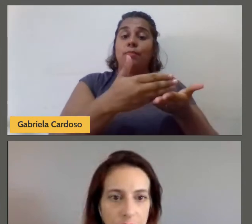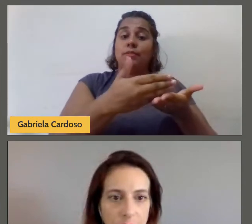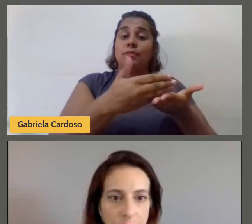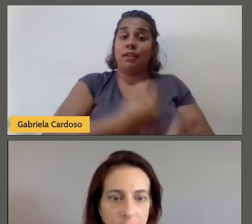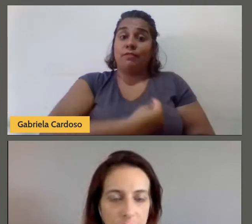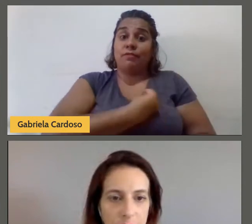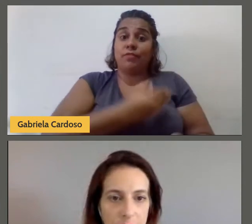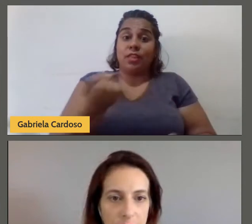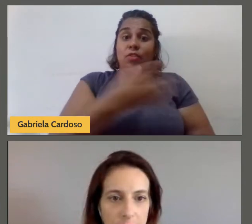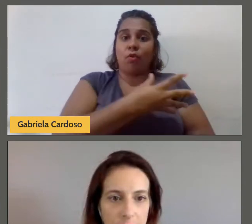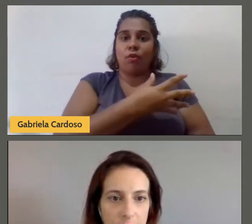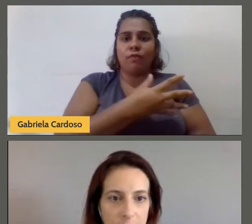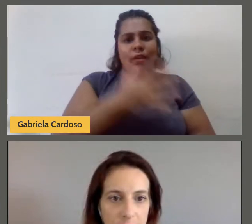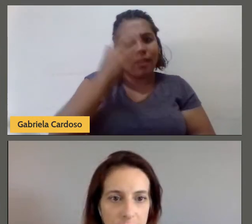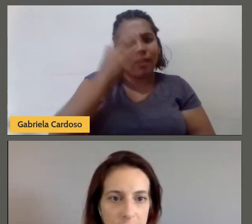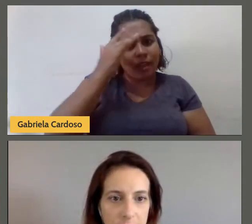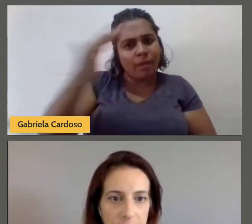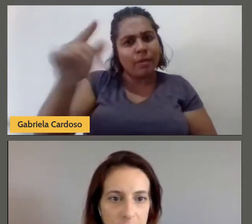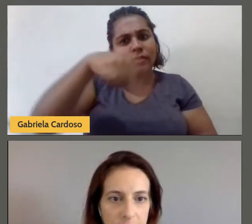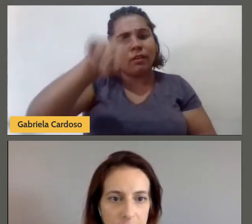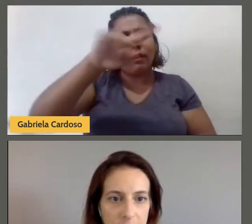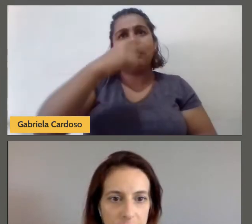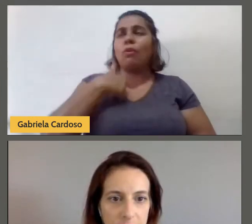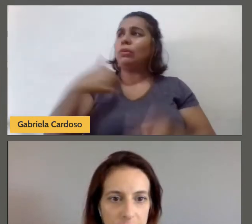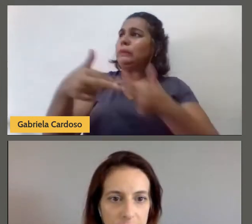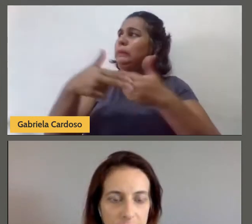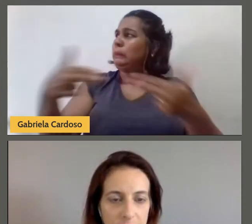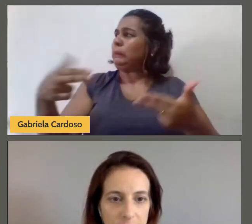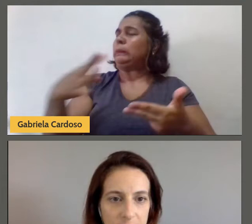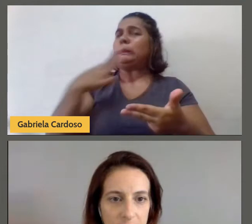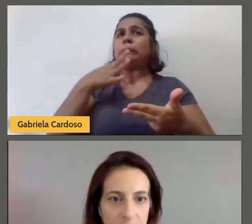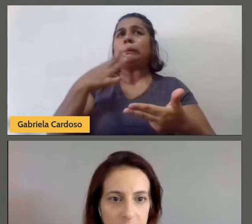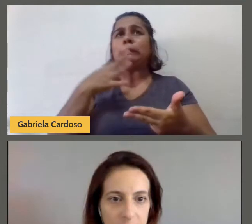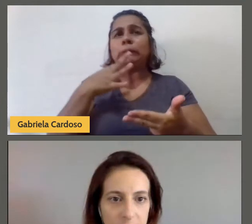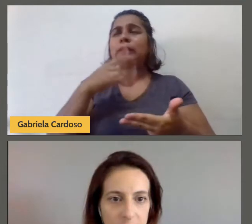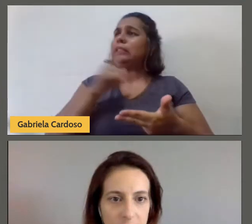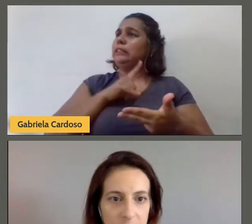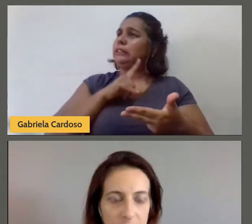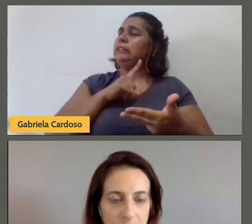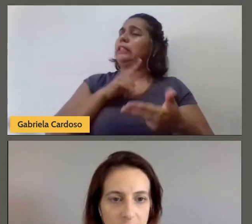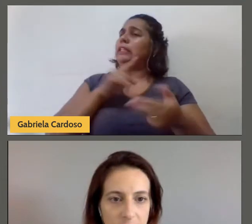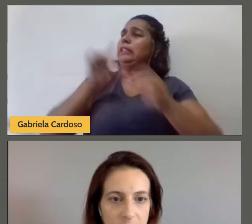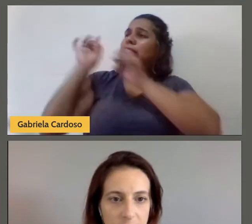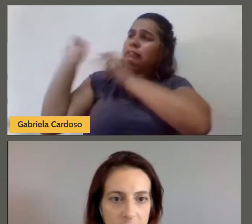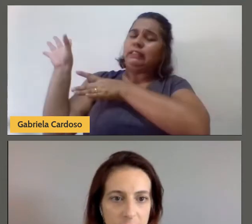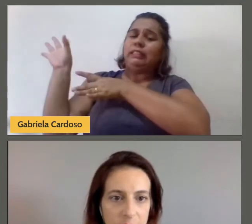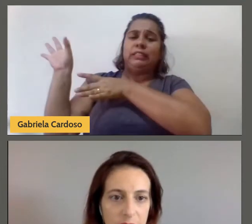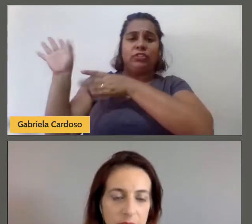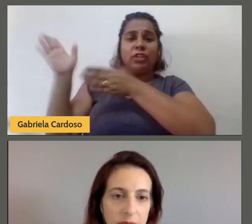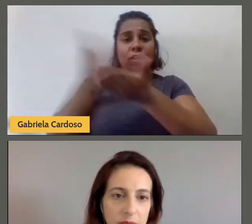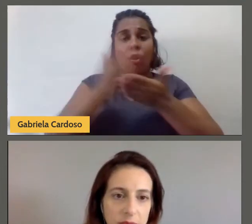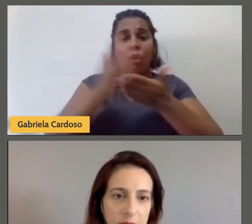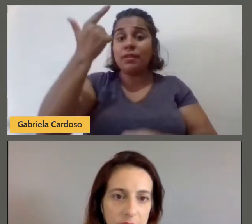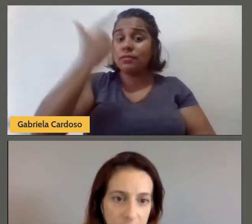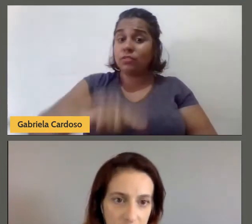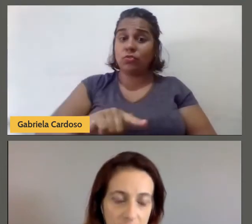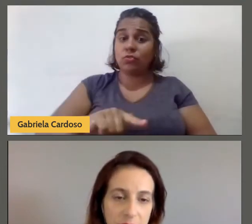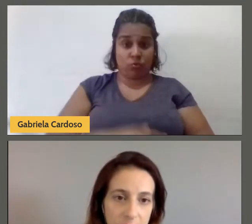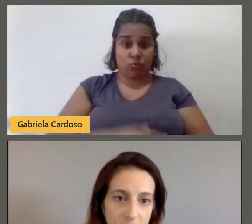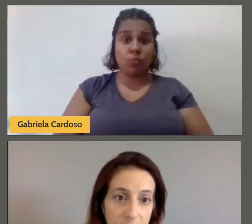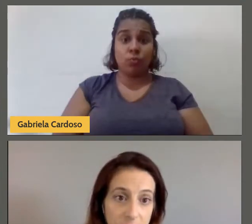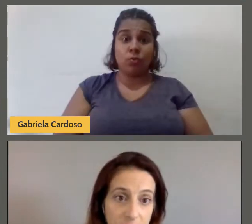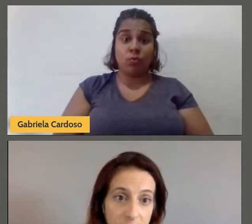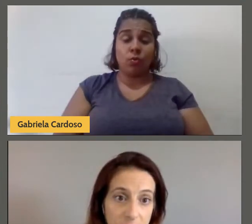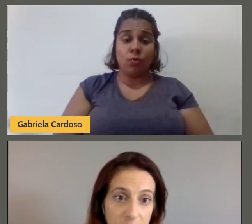trás tudo que você conhece, né? Tudo, e começar tudo de novo. E muitos deles, eles começam novas carreiras, né? Eu queria